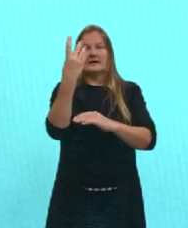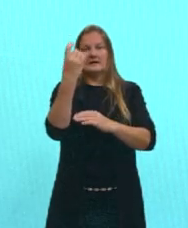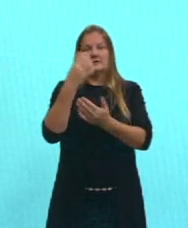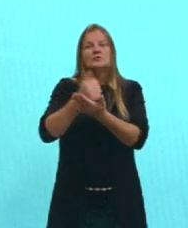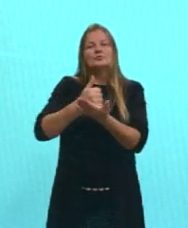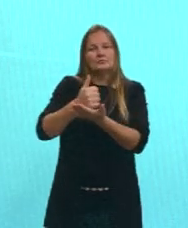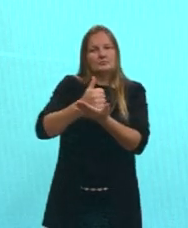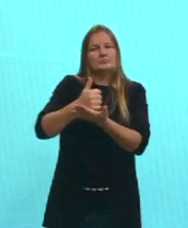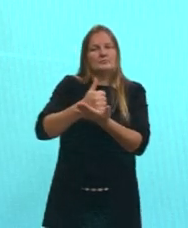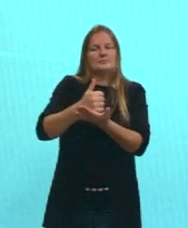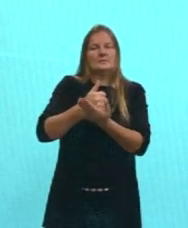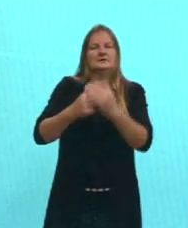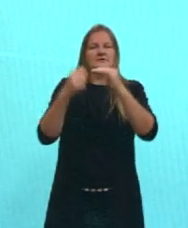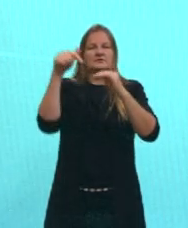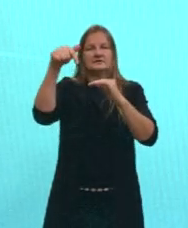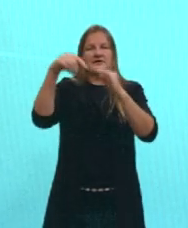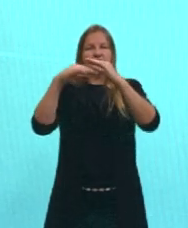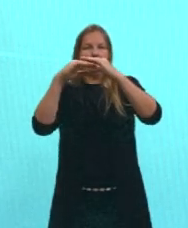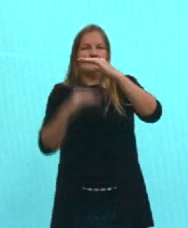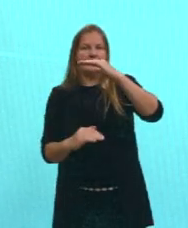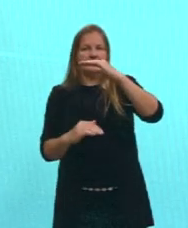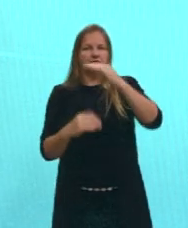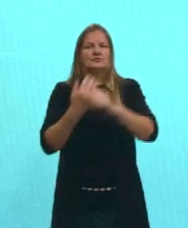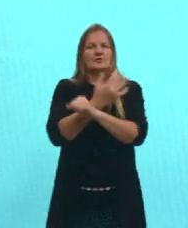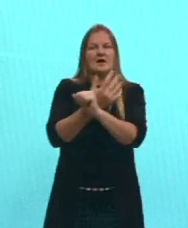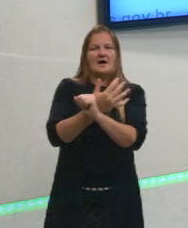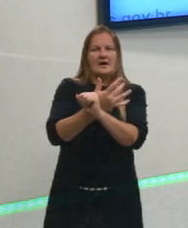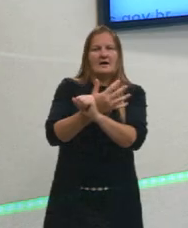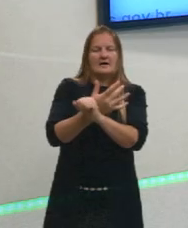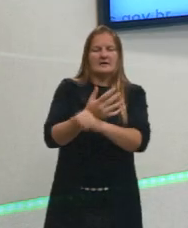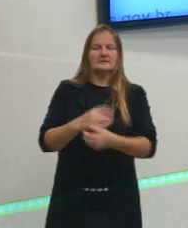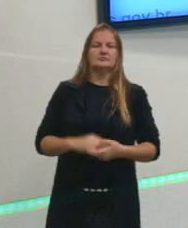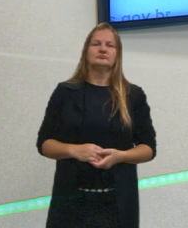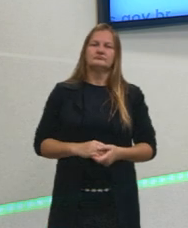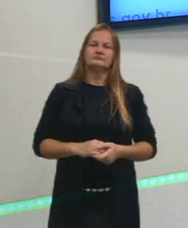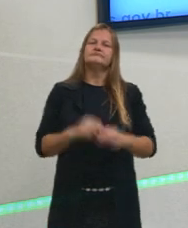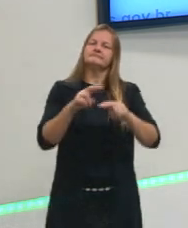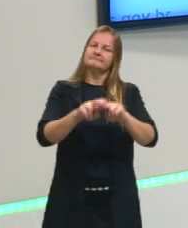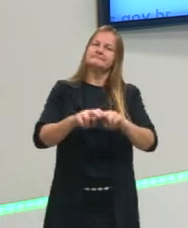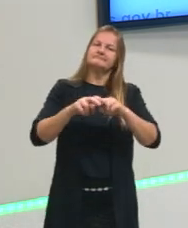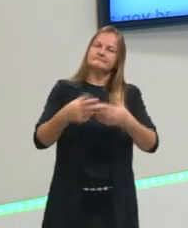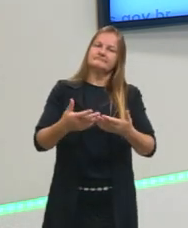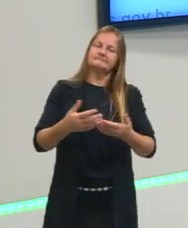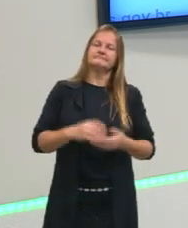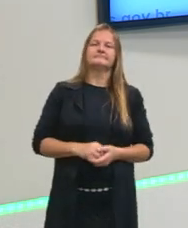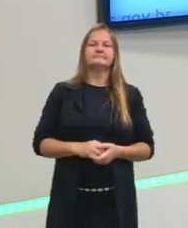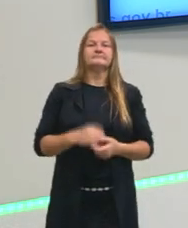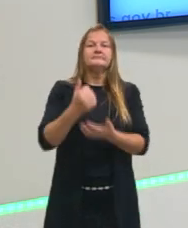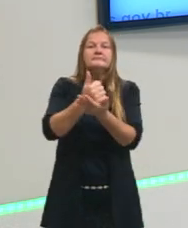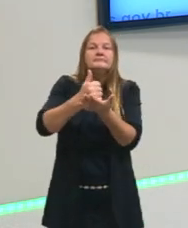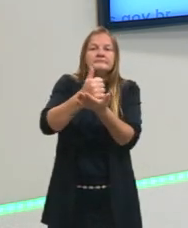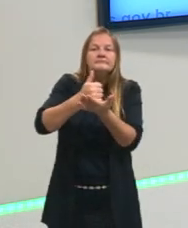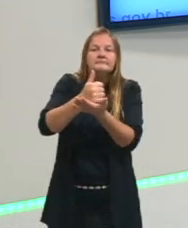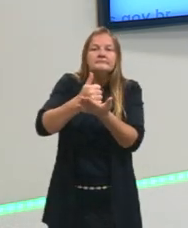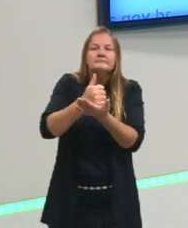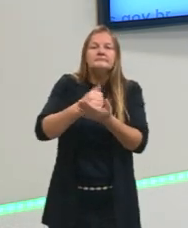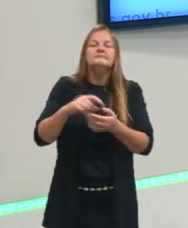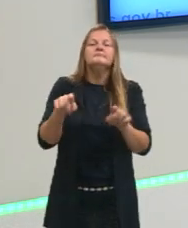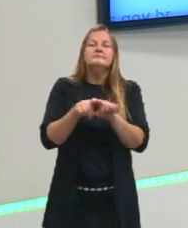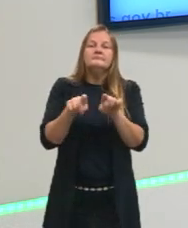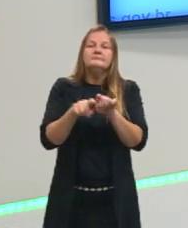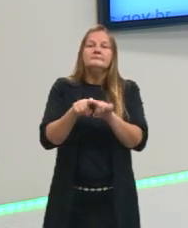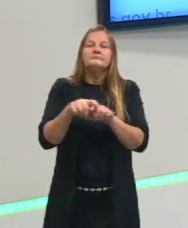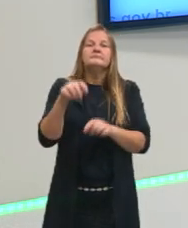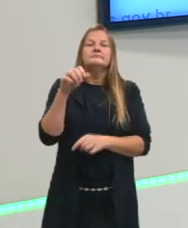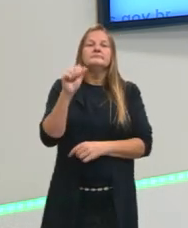básico meio básico tem um meio alcalino também tratar nomenclatura e as bases o segundo